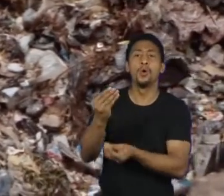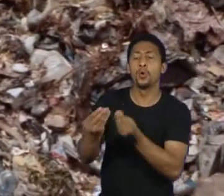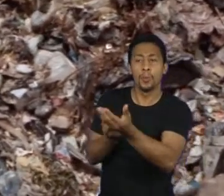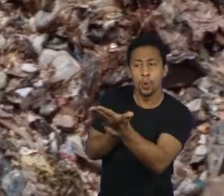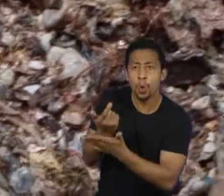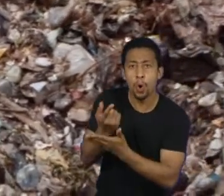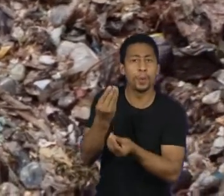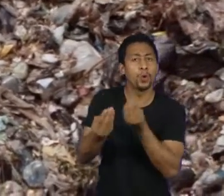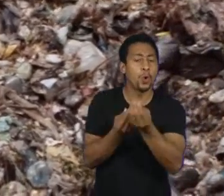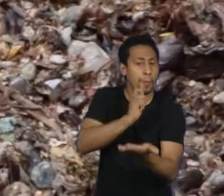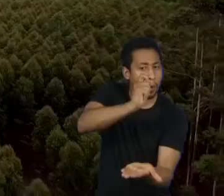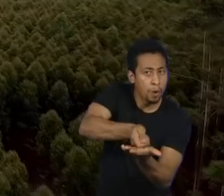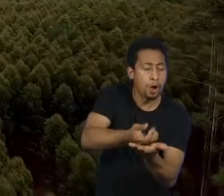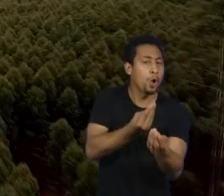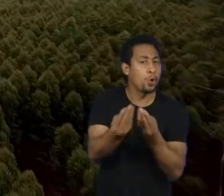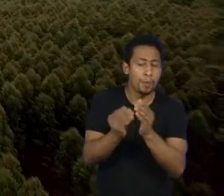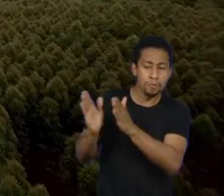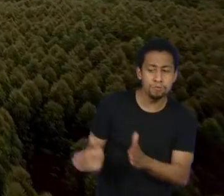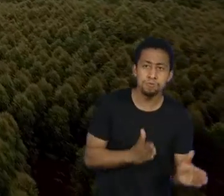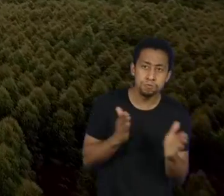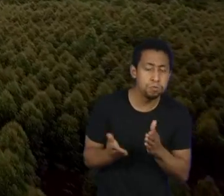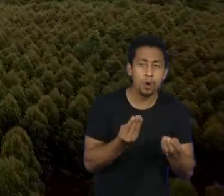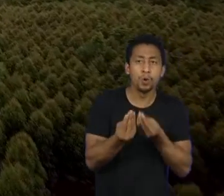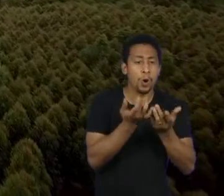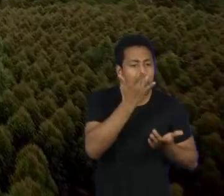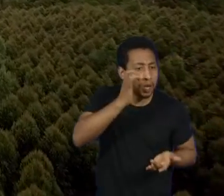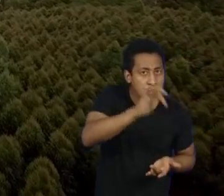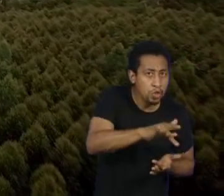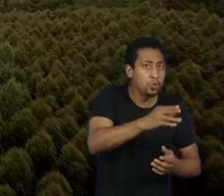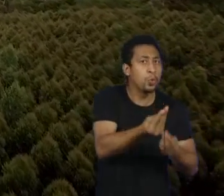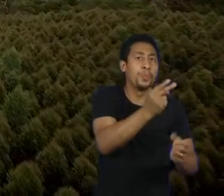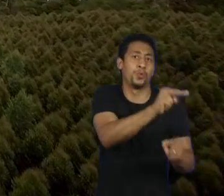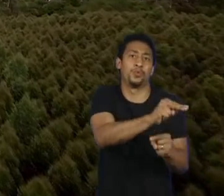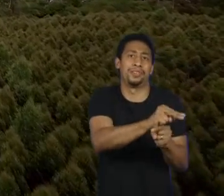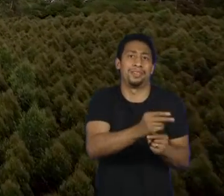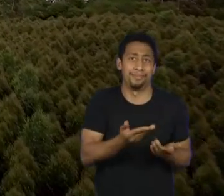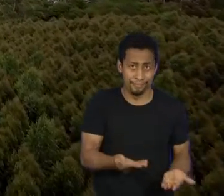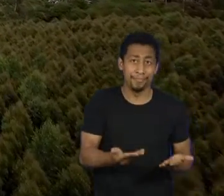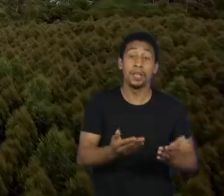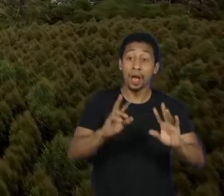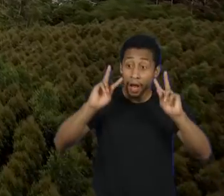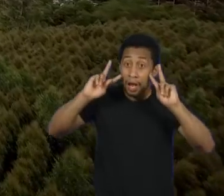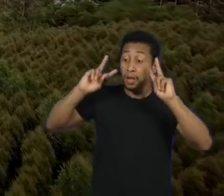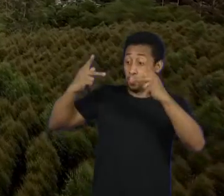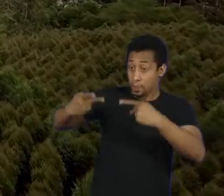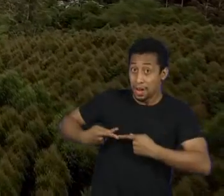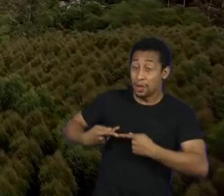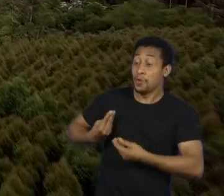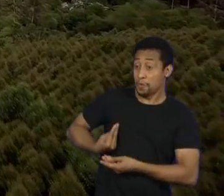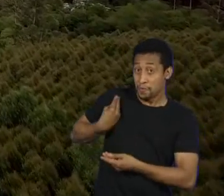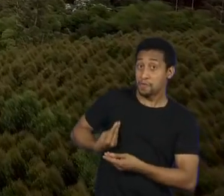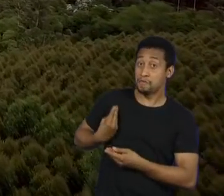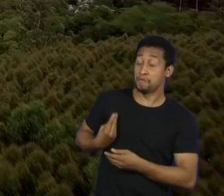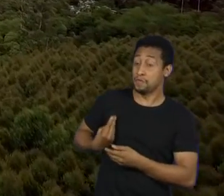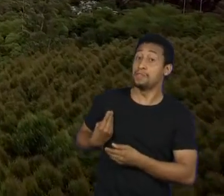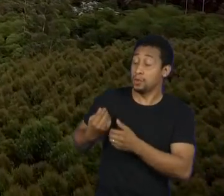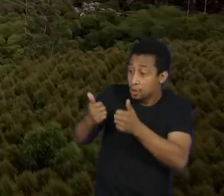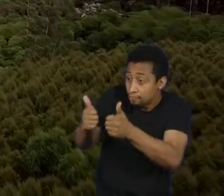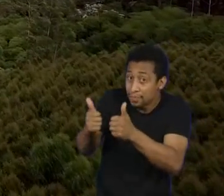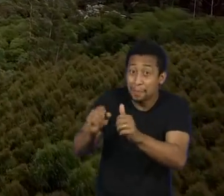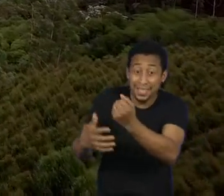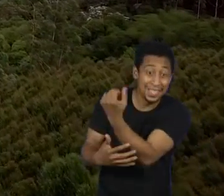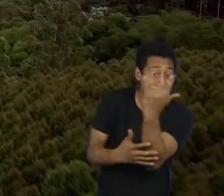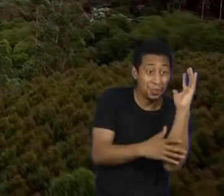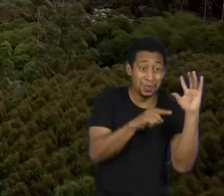se descarta e se produz. Porque a natureza vive sem a humanidade, mas o contrário ainda não é possível.